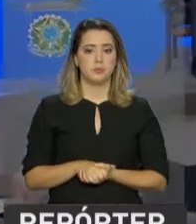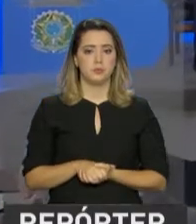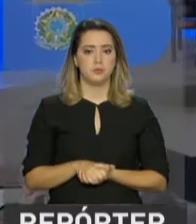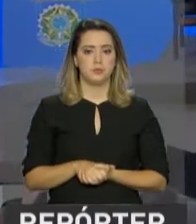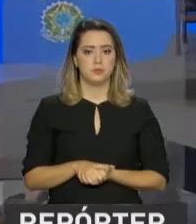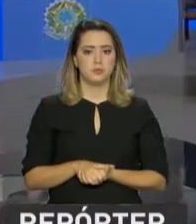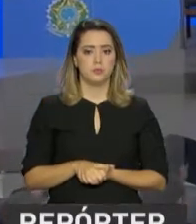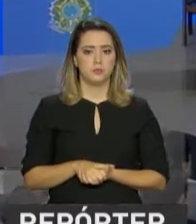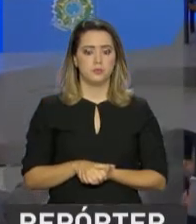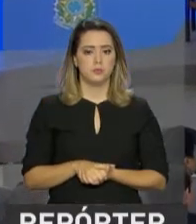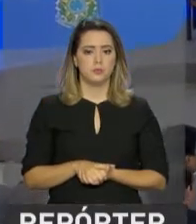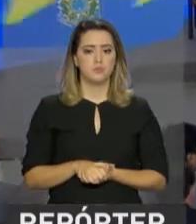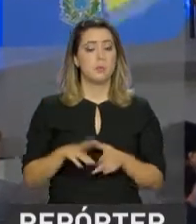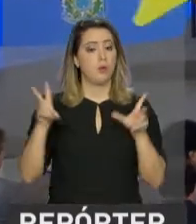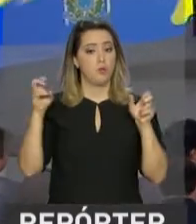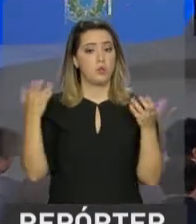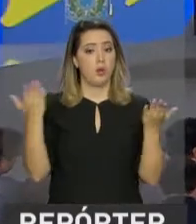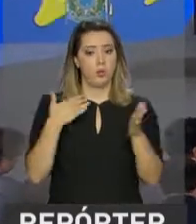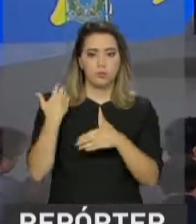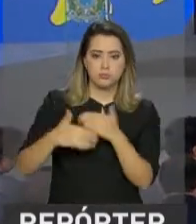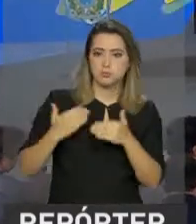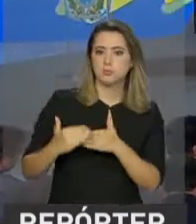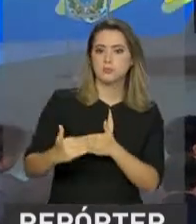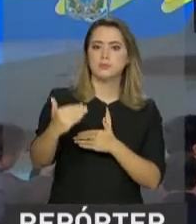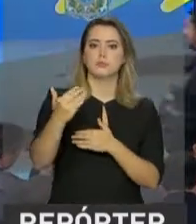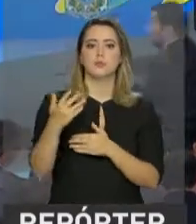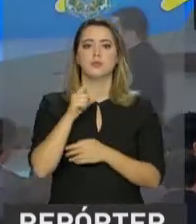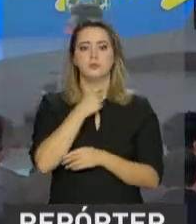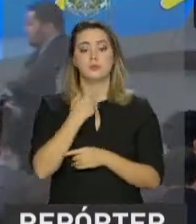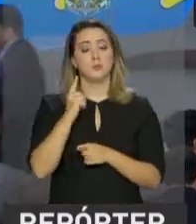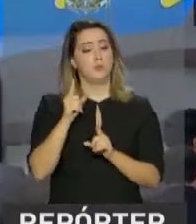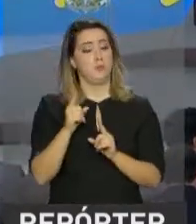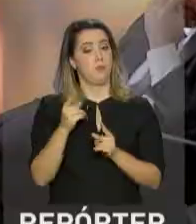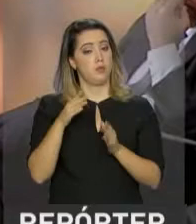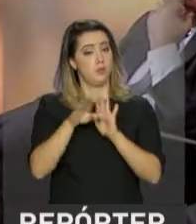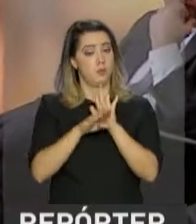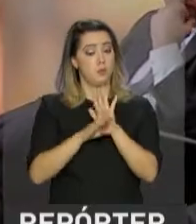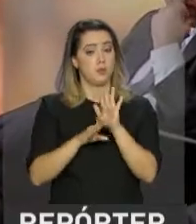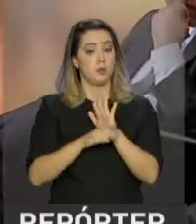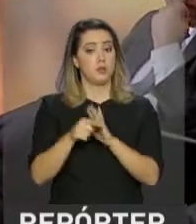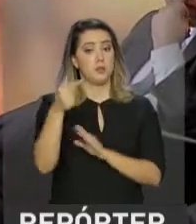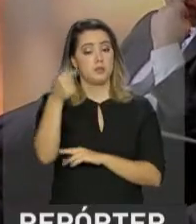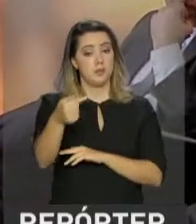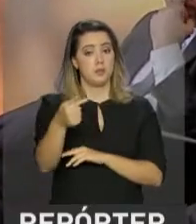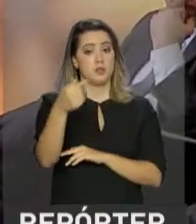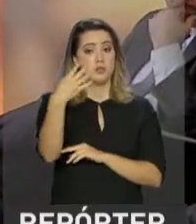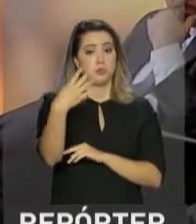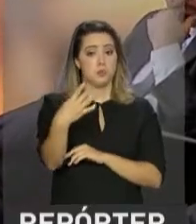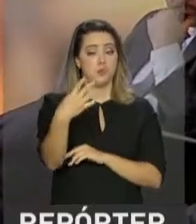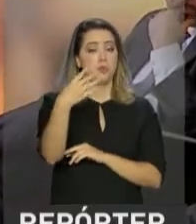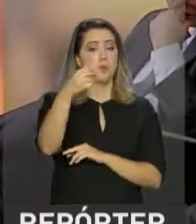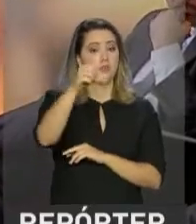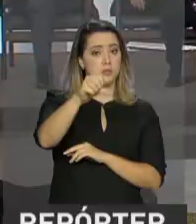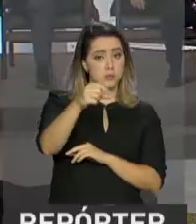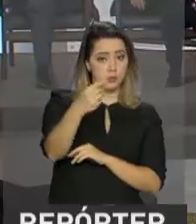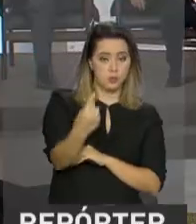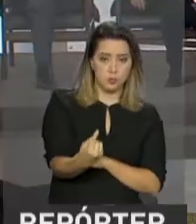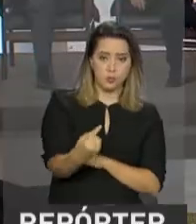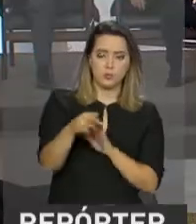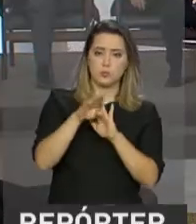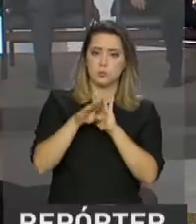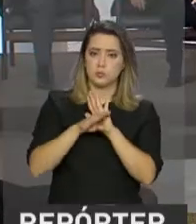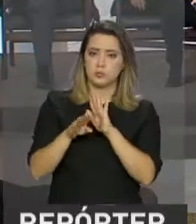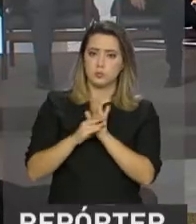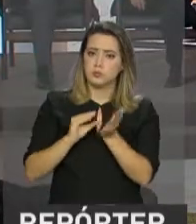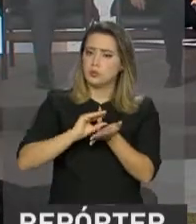com slogan agora é avançar o governo lançou um programa que reúne 7491 projetos e tem